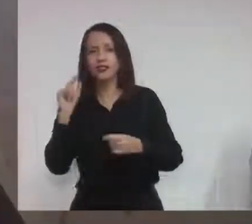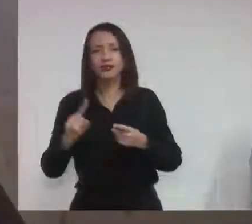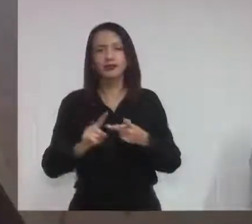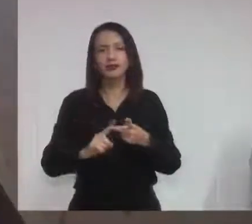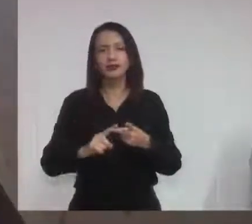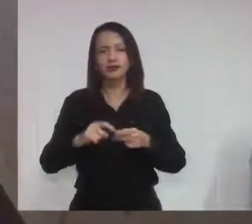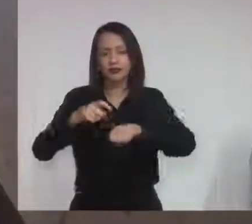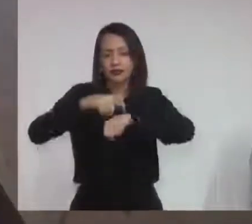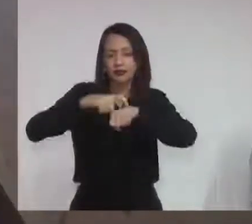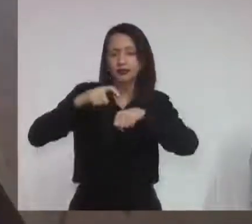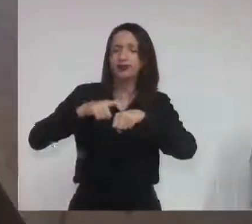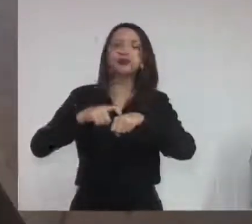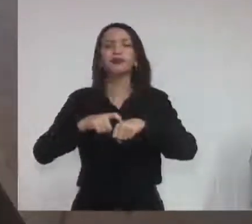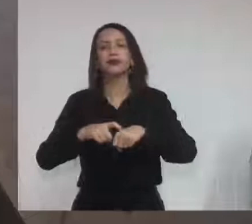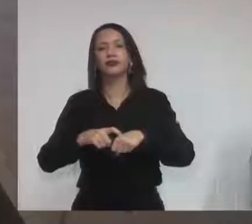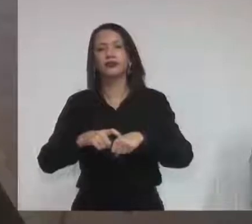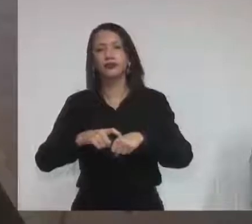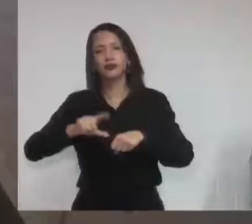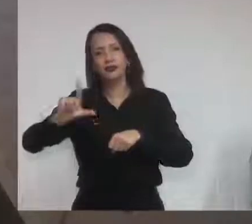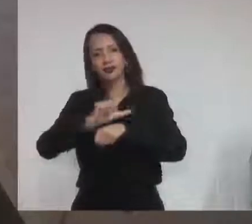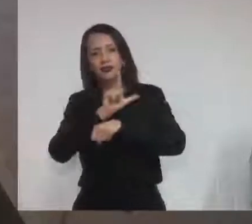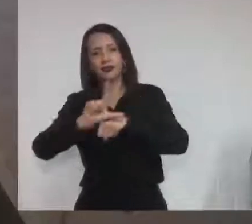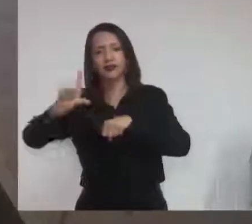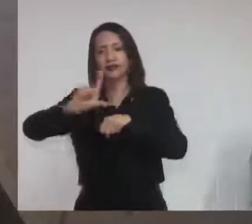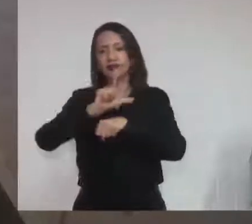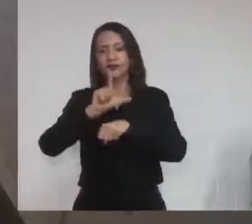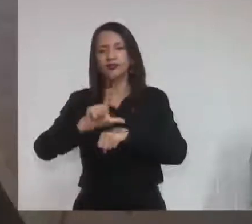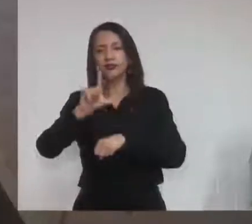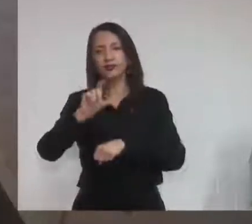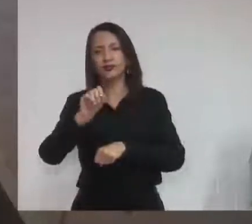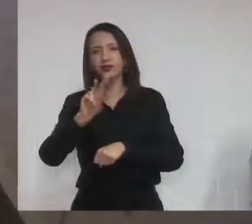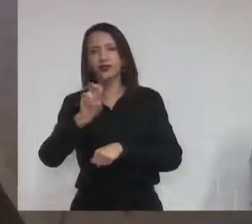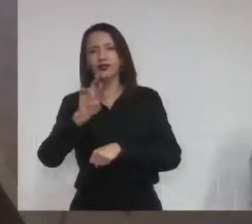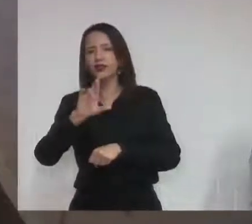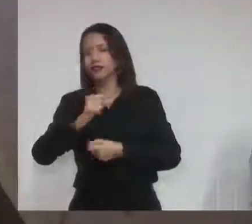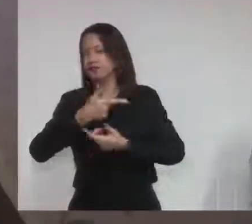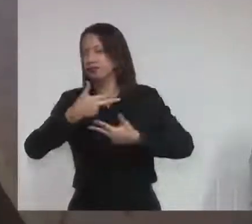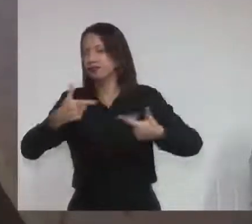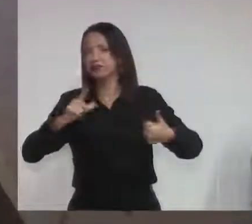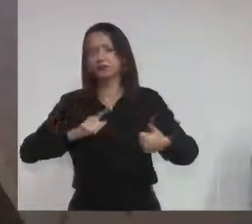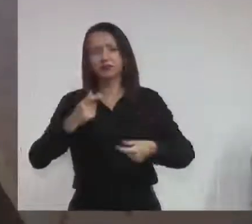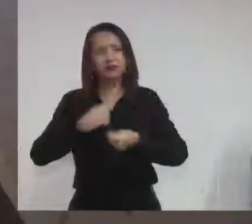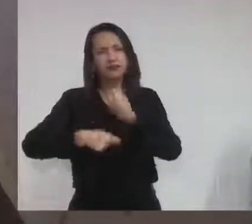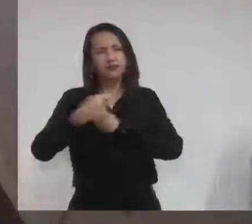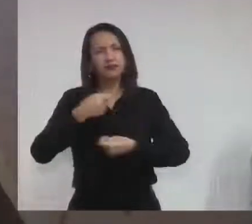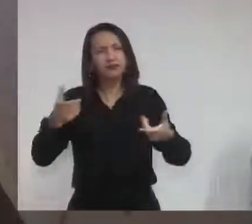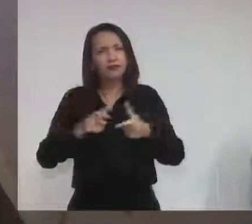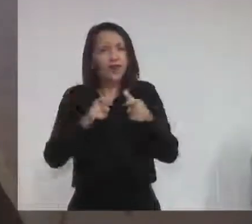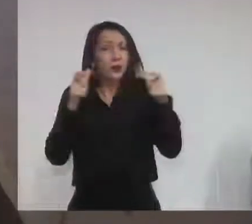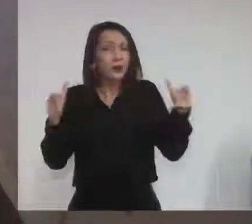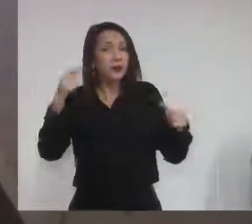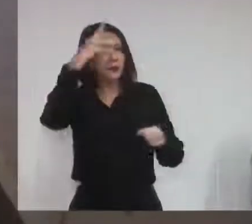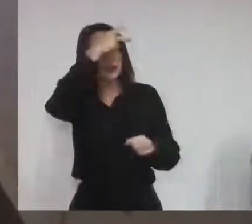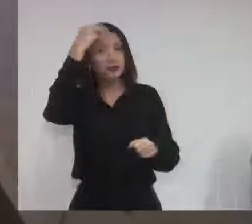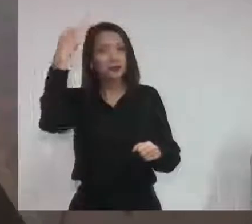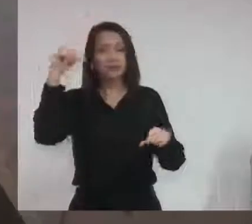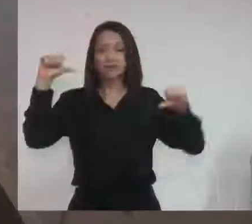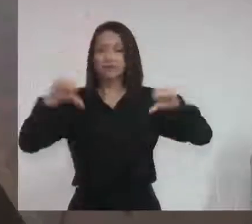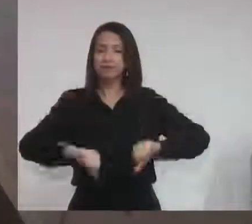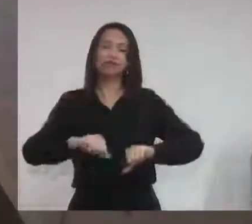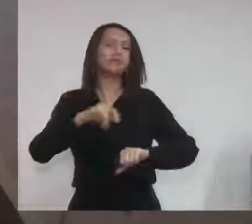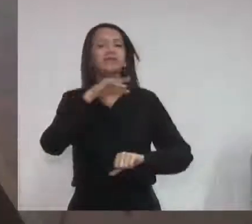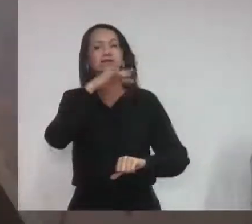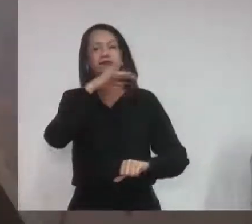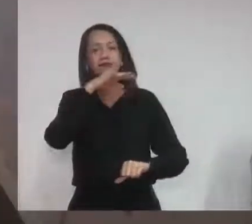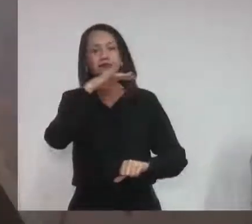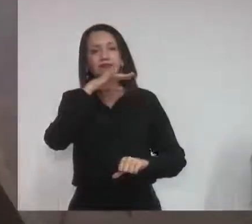condição financeira muito boa, e por aí vai. A avaliação hoje do Executivo, da grande maioria dos prefeitos, é muito ruim,